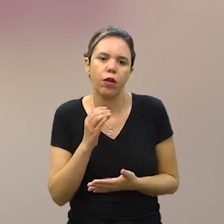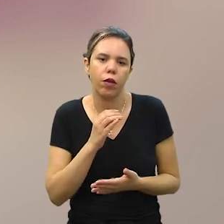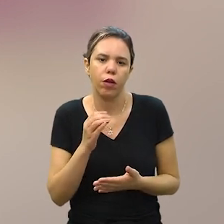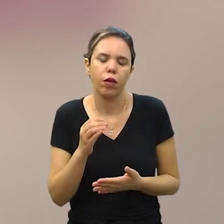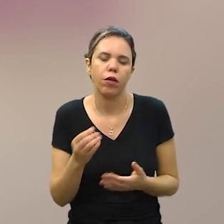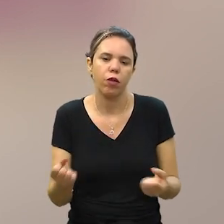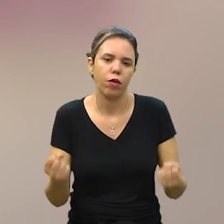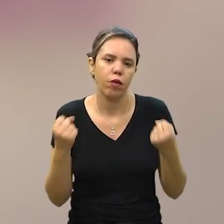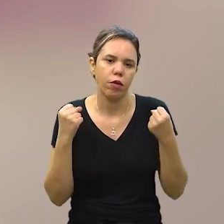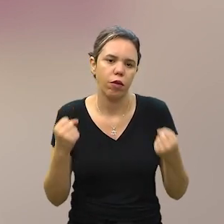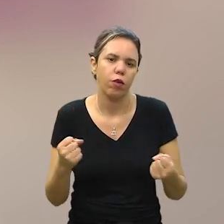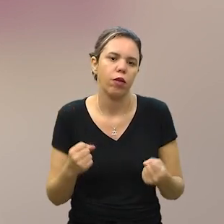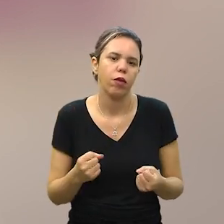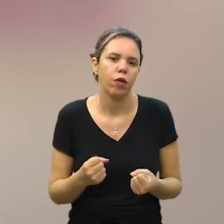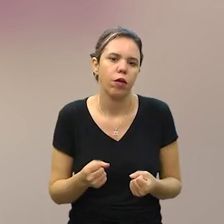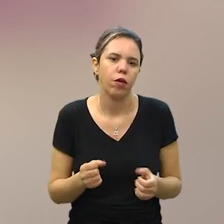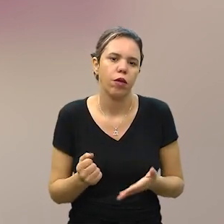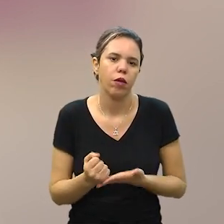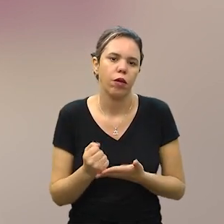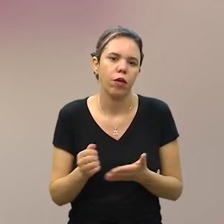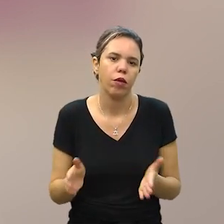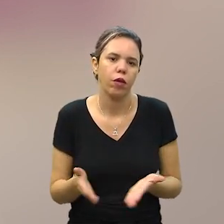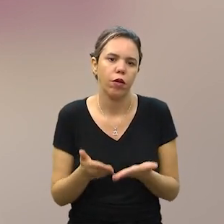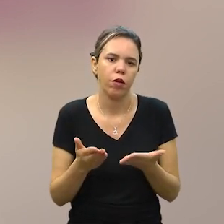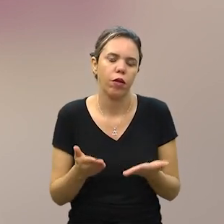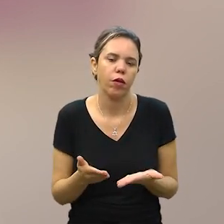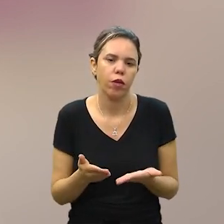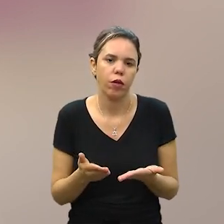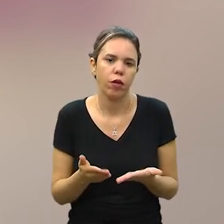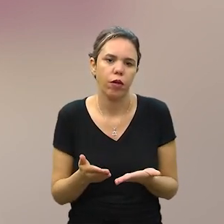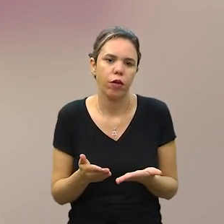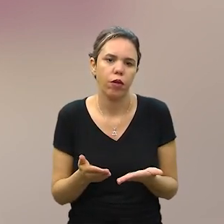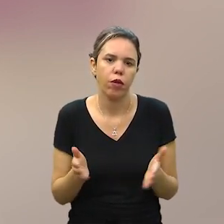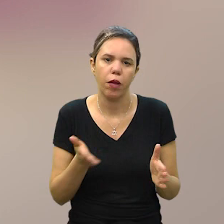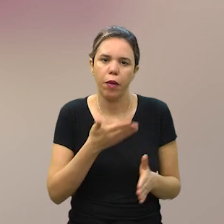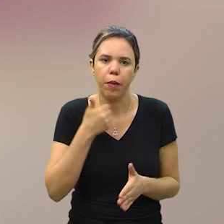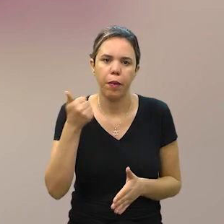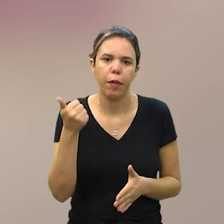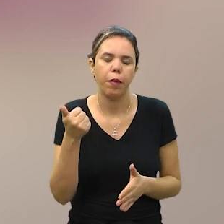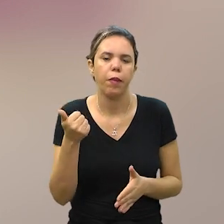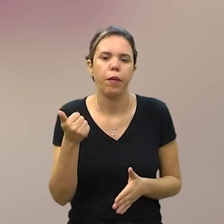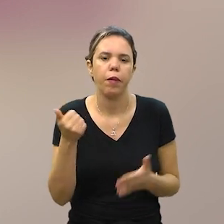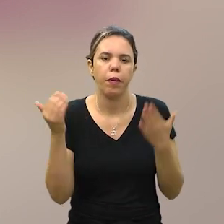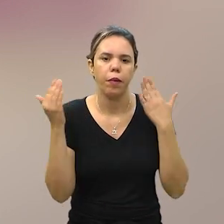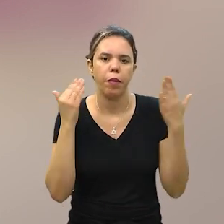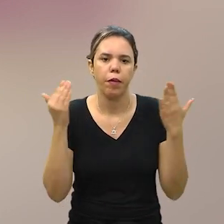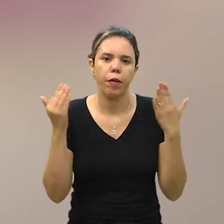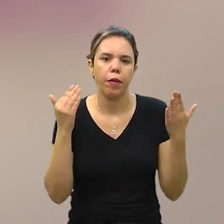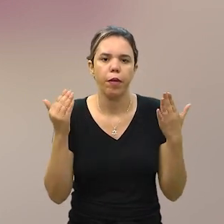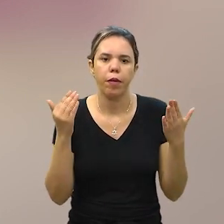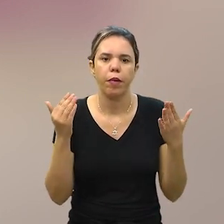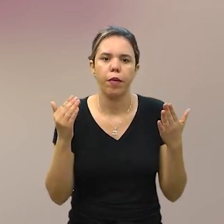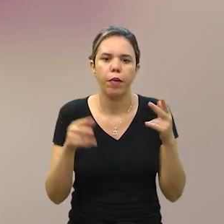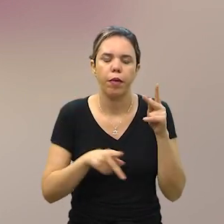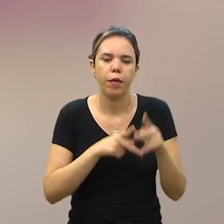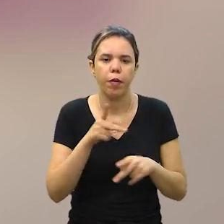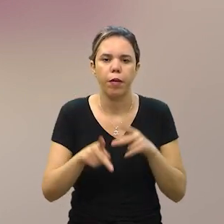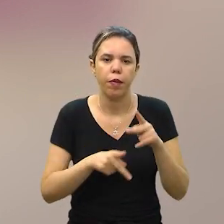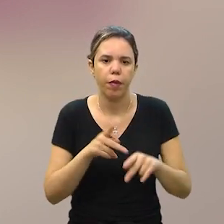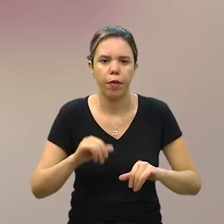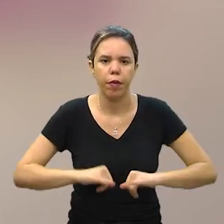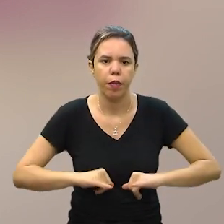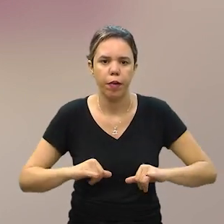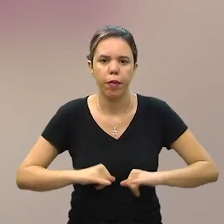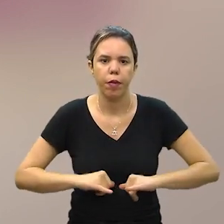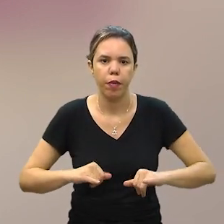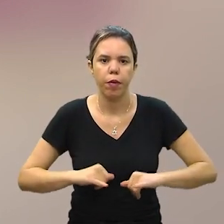uma atividade física, que contribui, inclusive, para a melhora do psicológico das pessoas